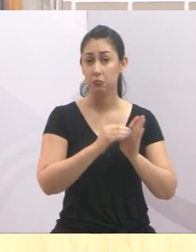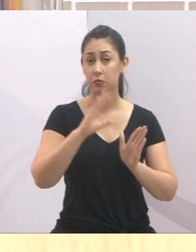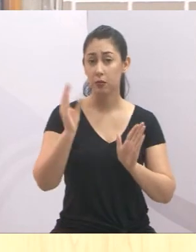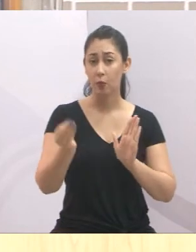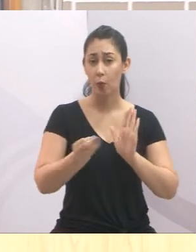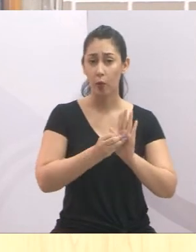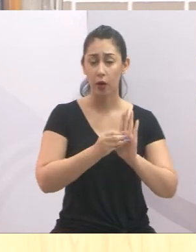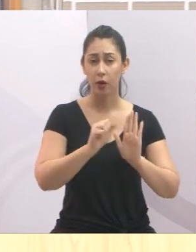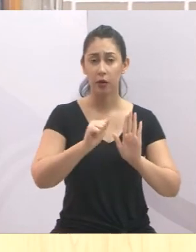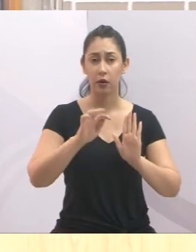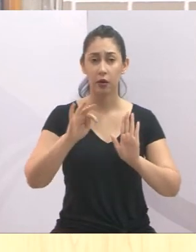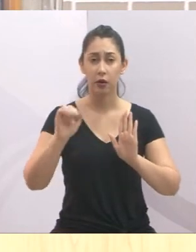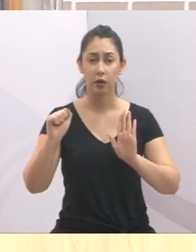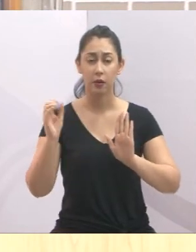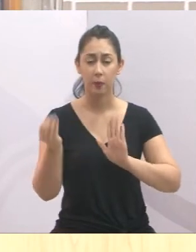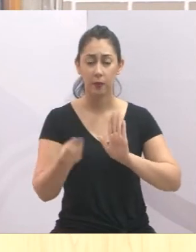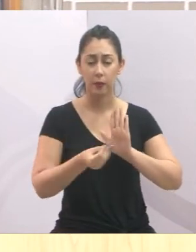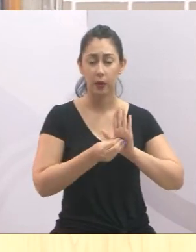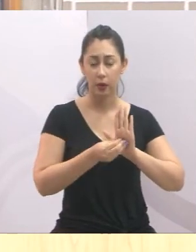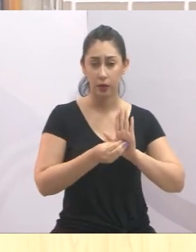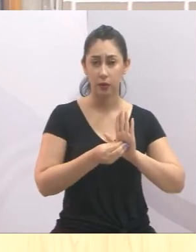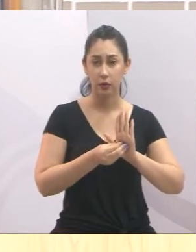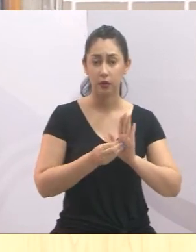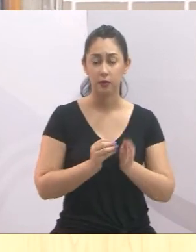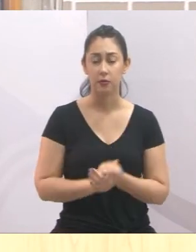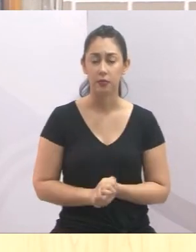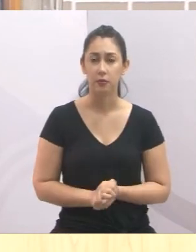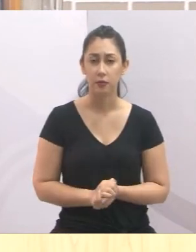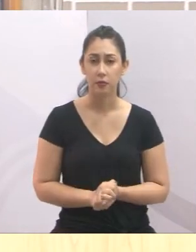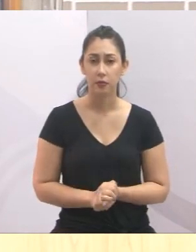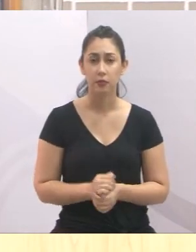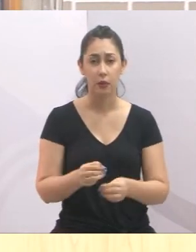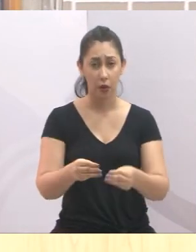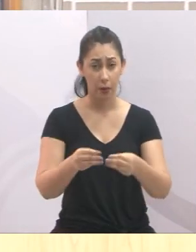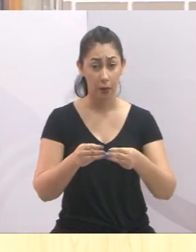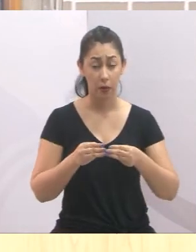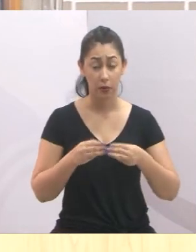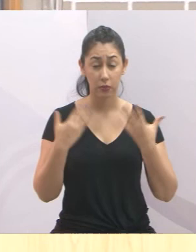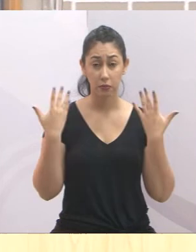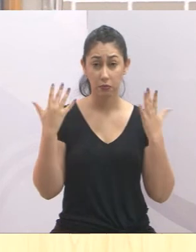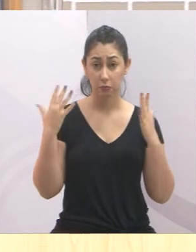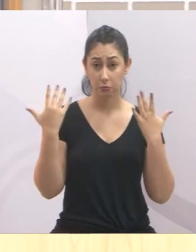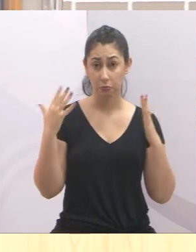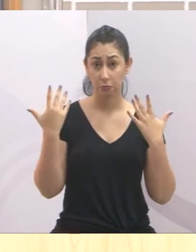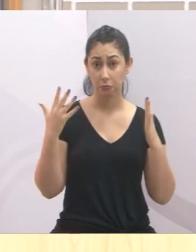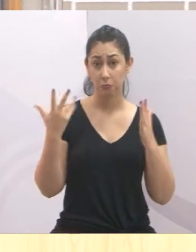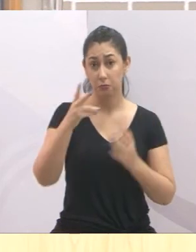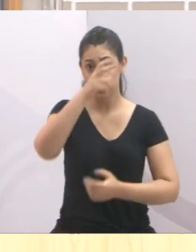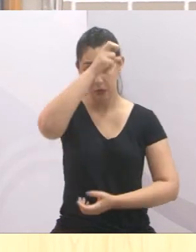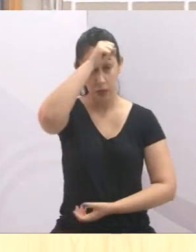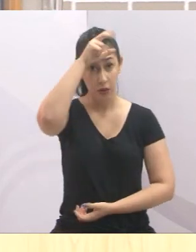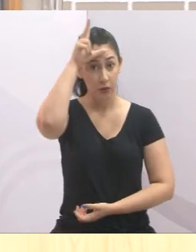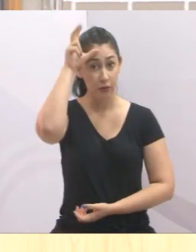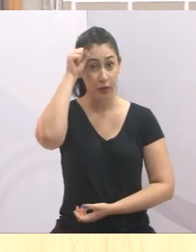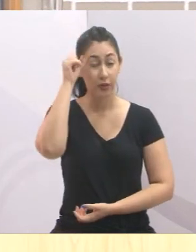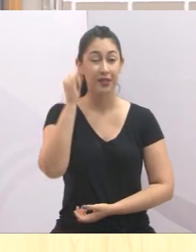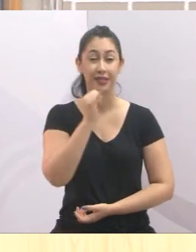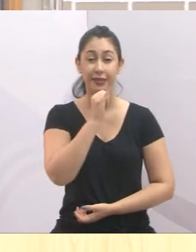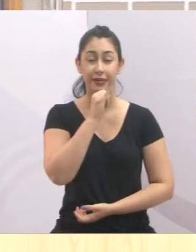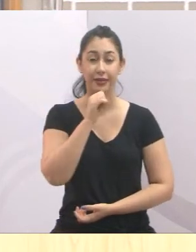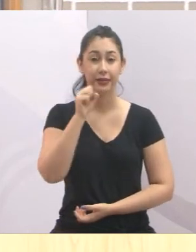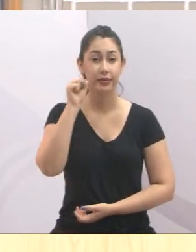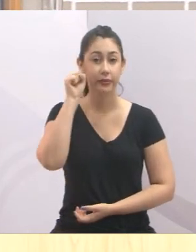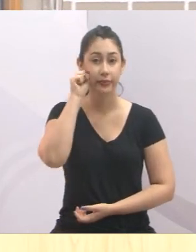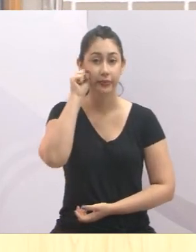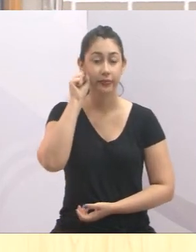na ata do trabalho dessa sessão o registro de moção congratulatória ao prefeito municipal, doutor Isaías